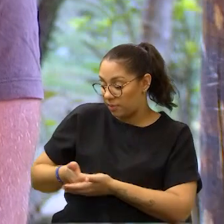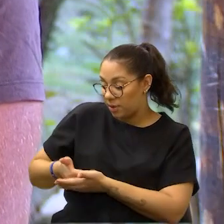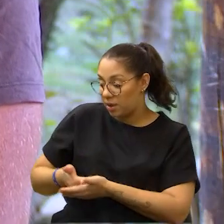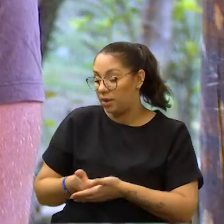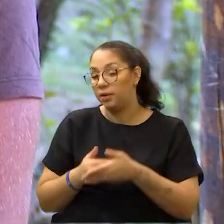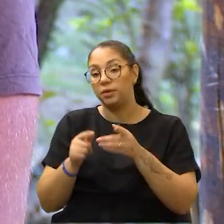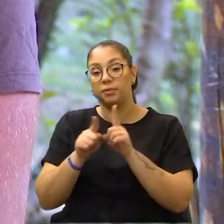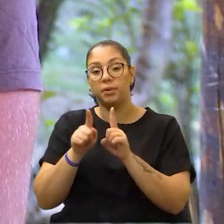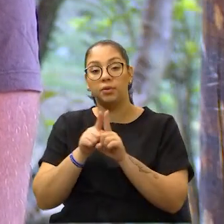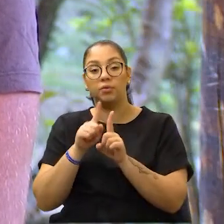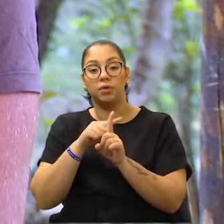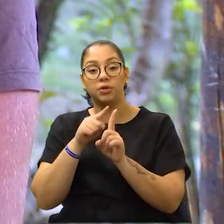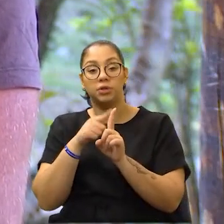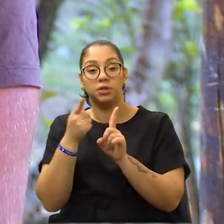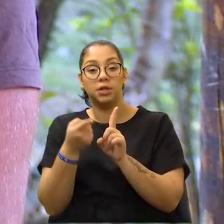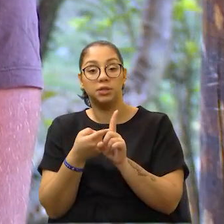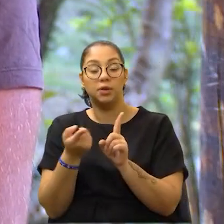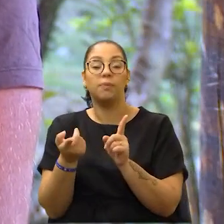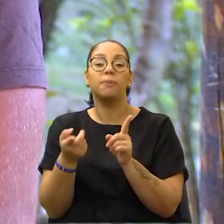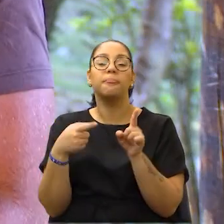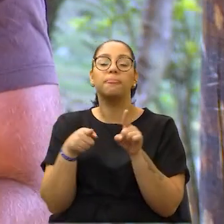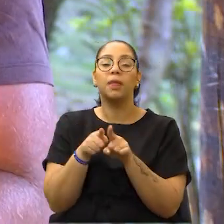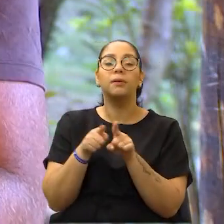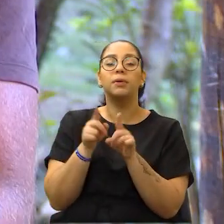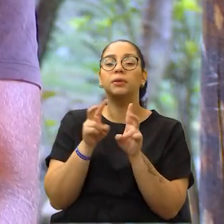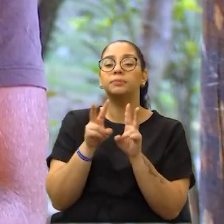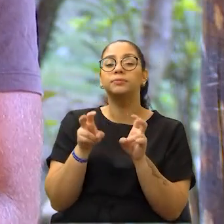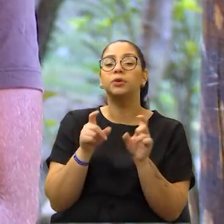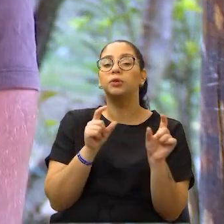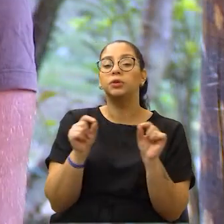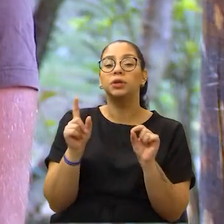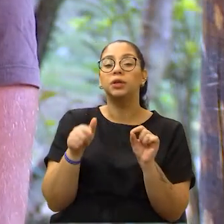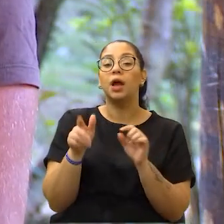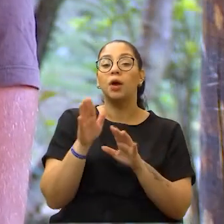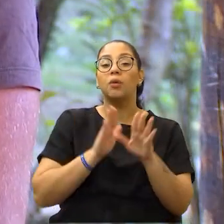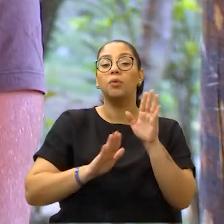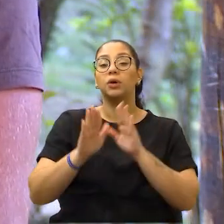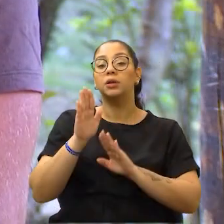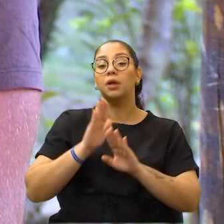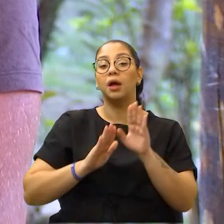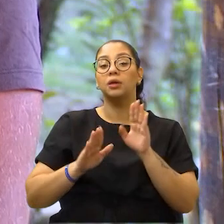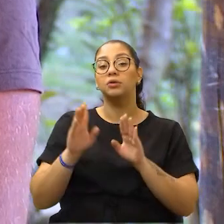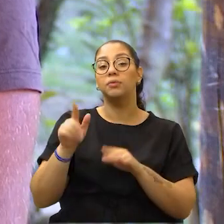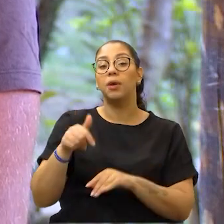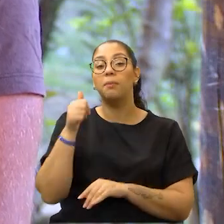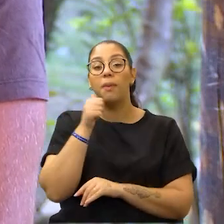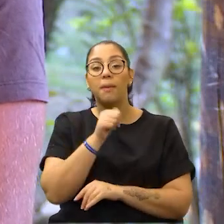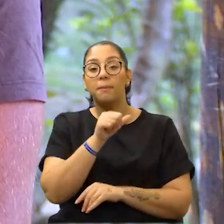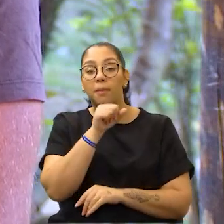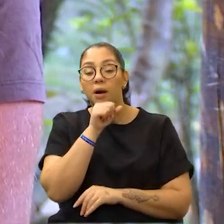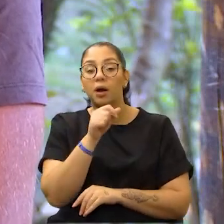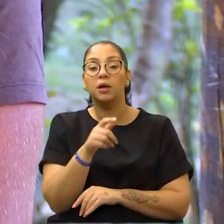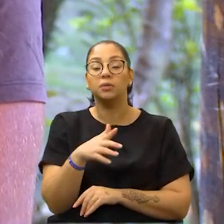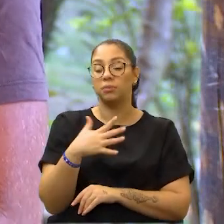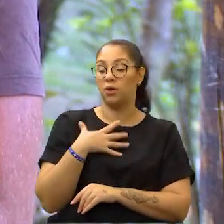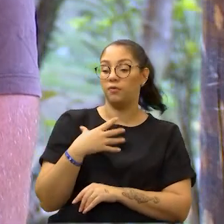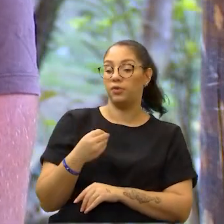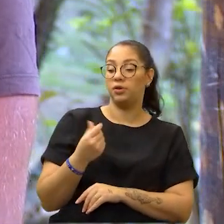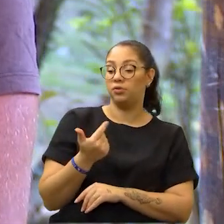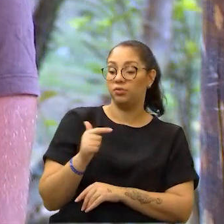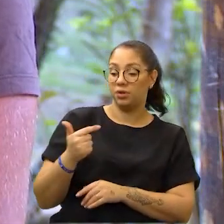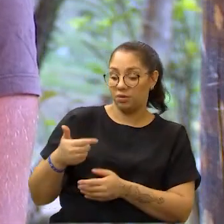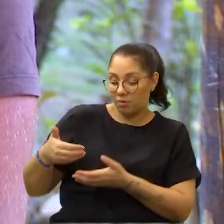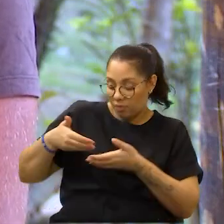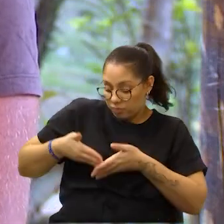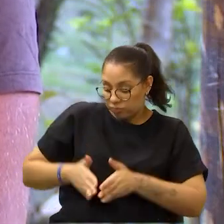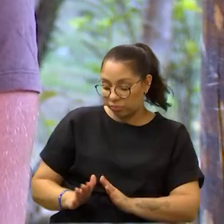com a gestação, né, e também com a questão desse cuidado para que ela possa ser uma mãe, para que esse